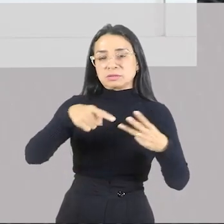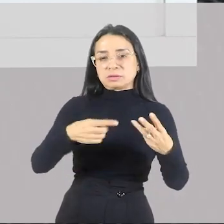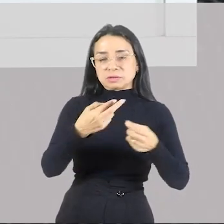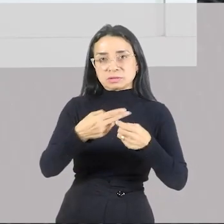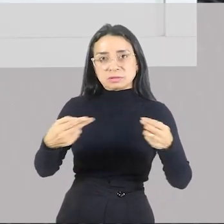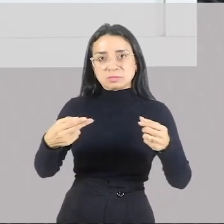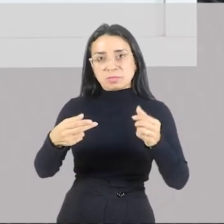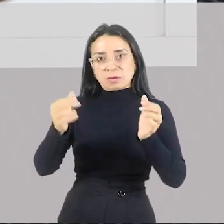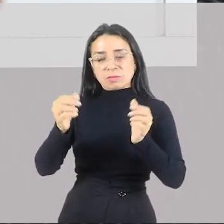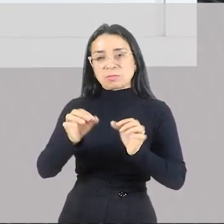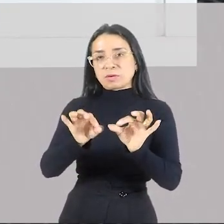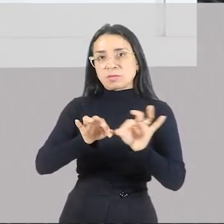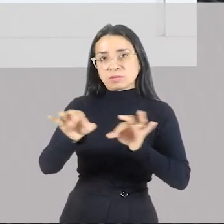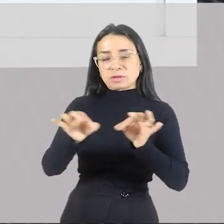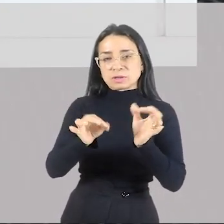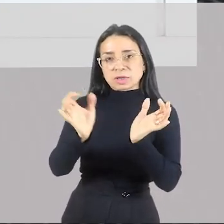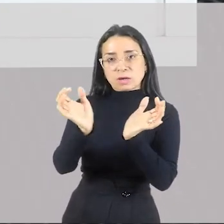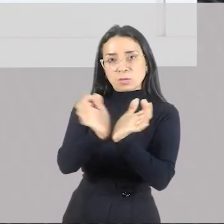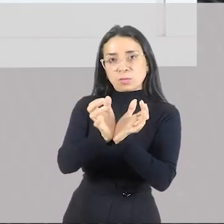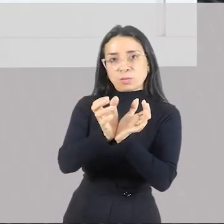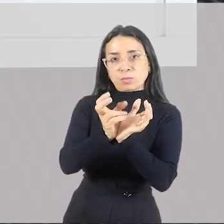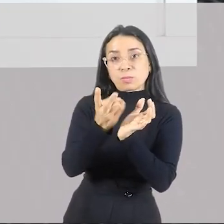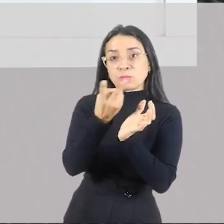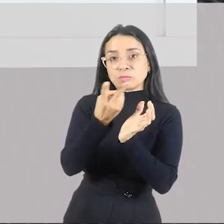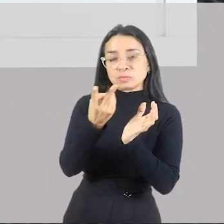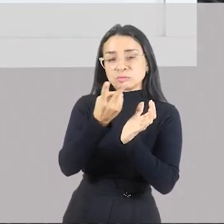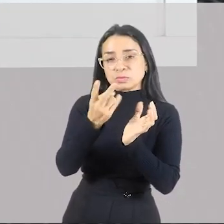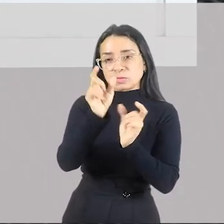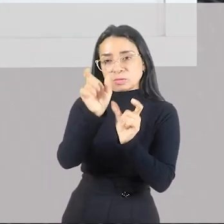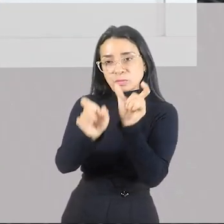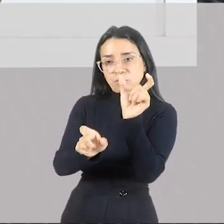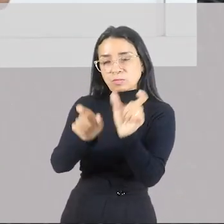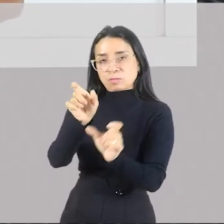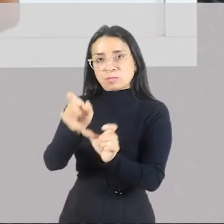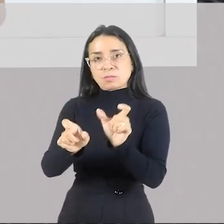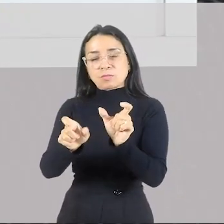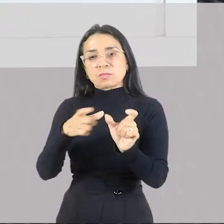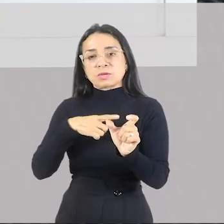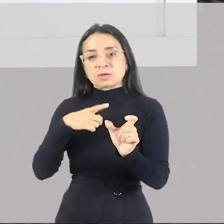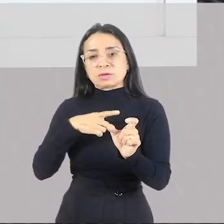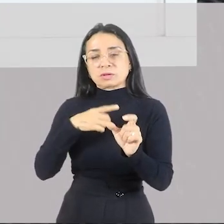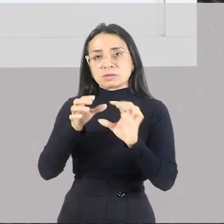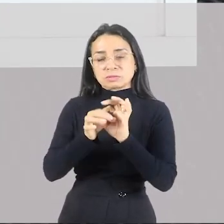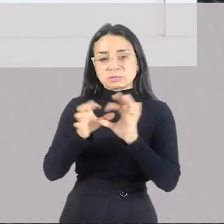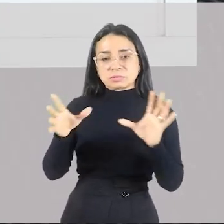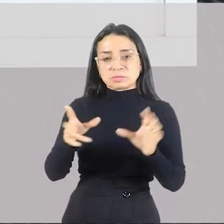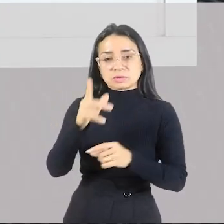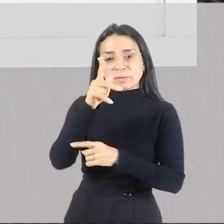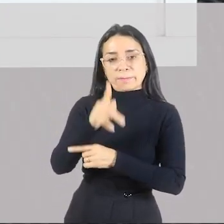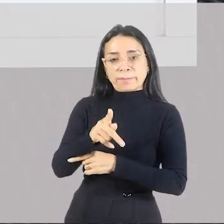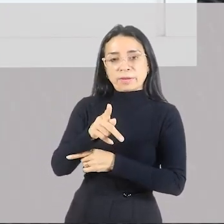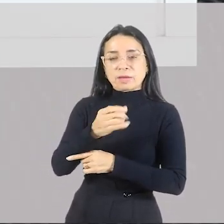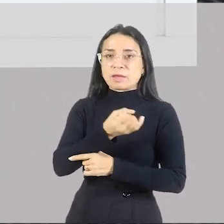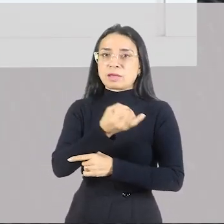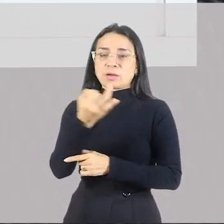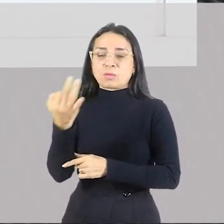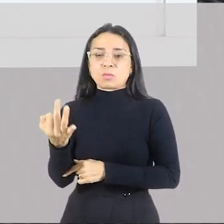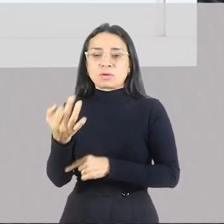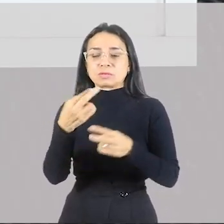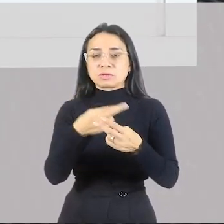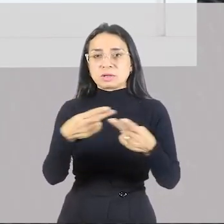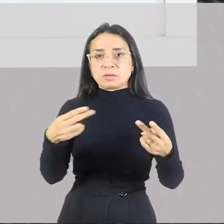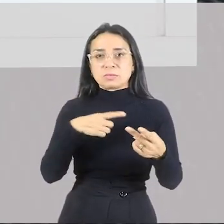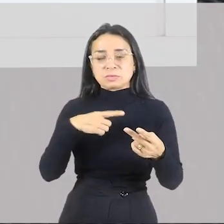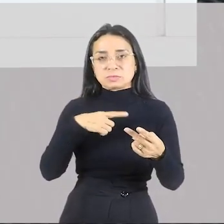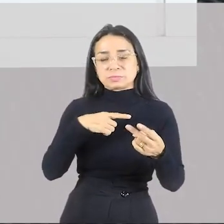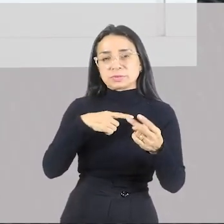do grupo de 2. Então, esse N aqui é a quantidade de elementos que eu tenho disponível e esse P a quantidade de elementos que tem o